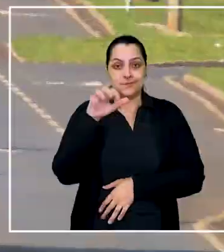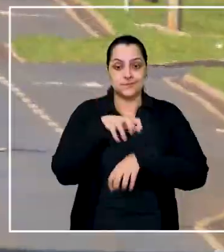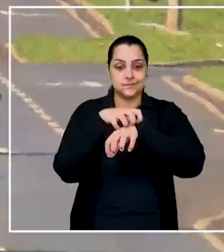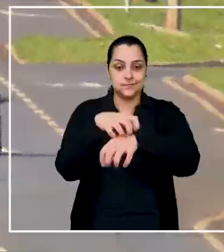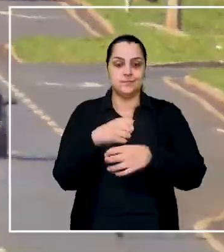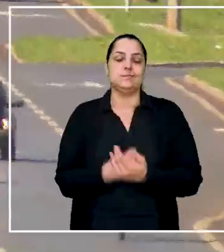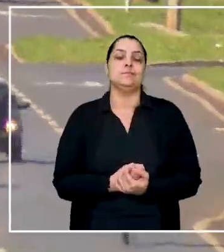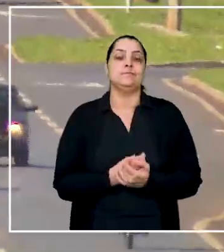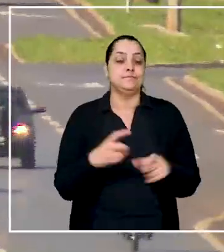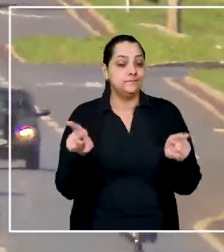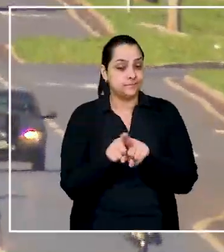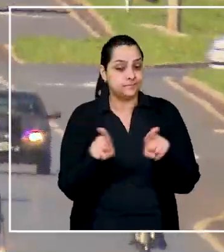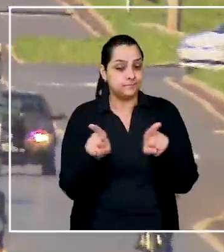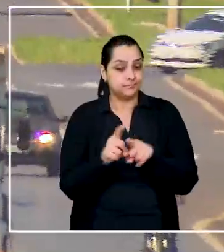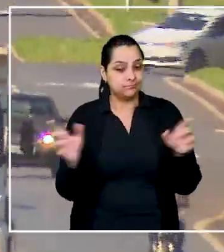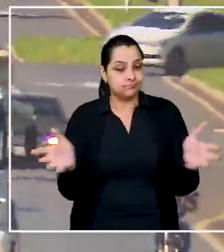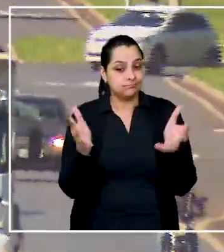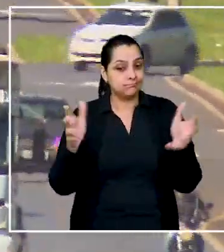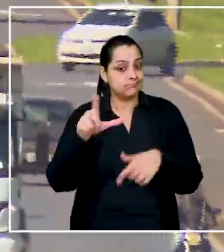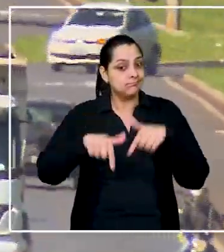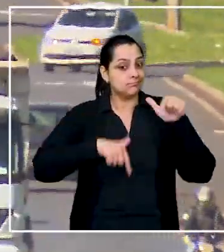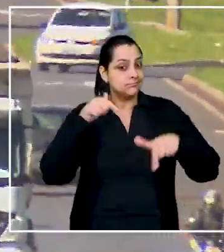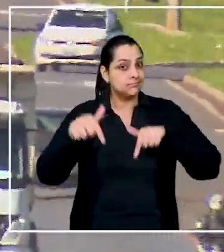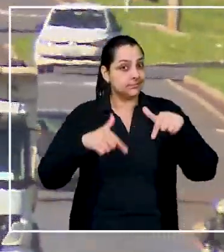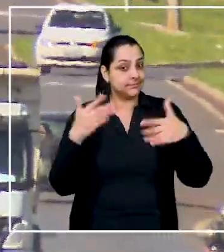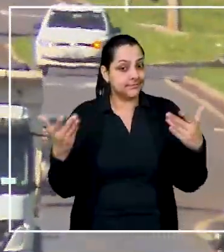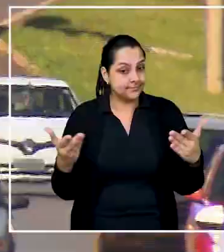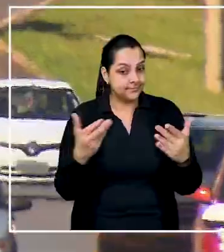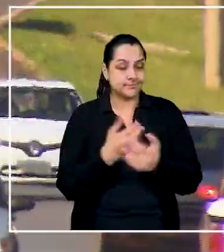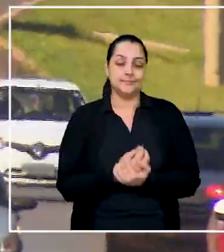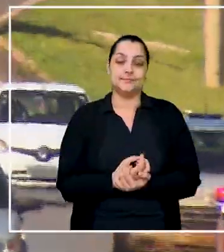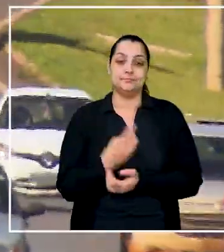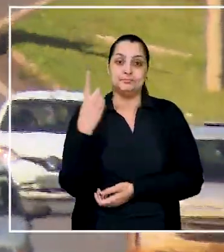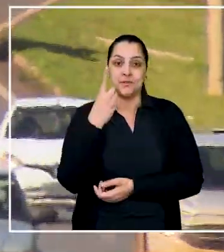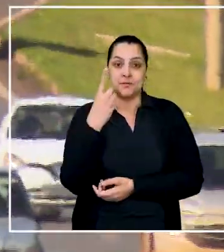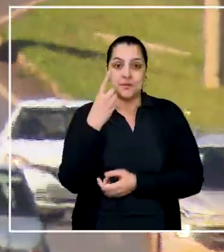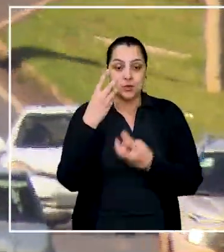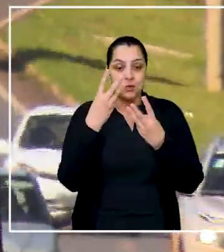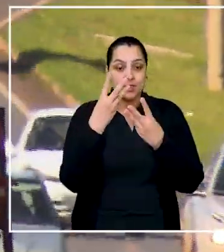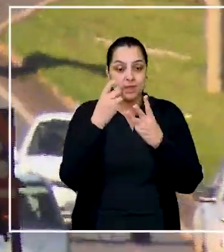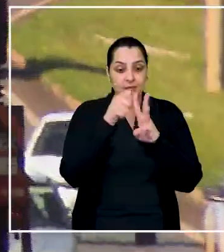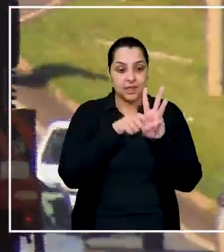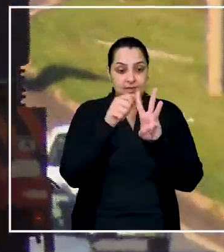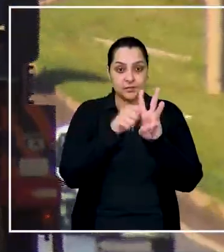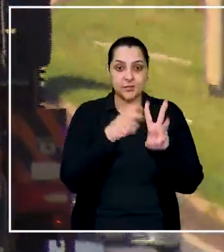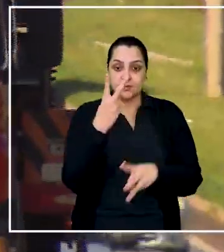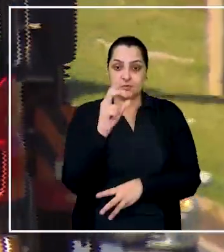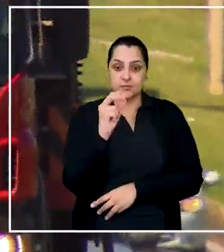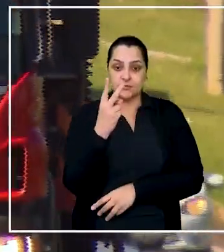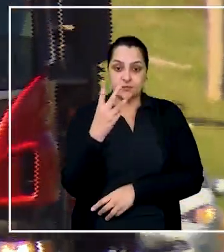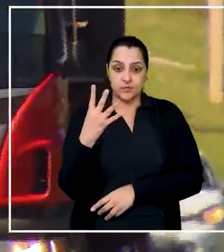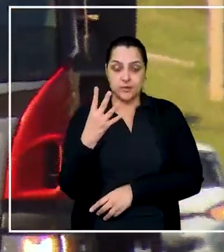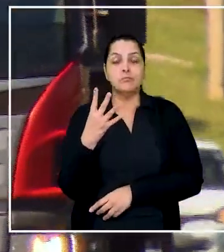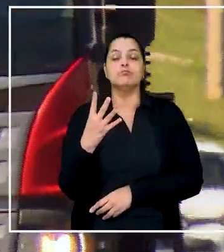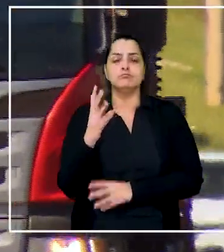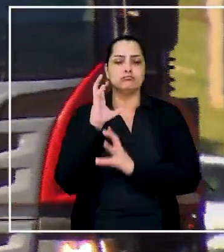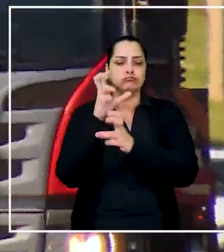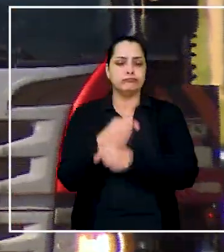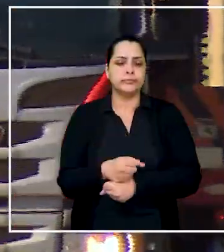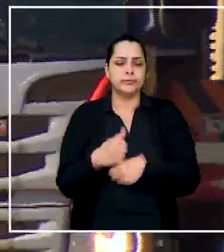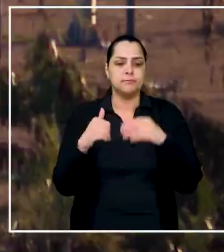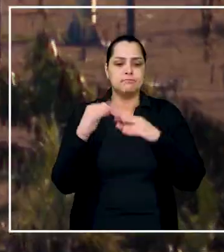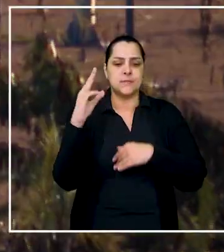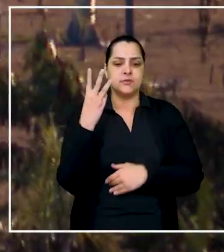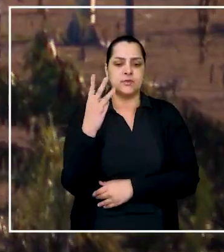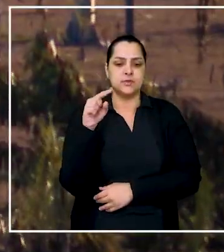Transporte. O setor também impulsiona a geração de empregos. Durante o primeiro trimestre de 2024, o segmento gerou